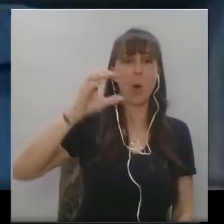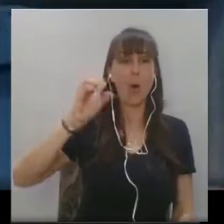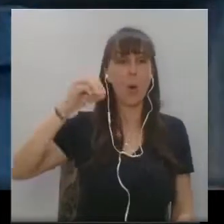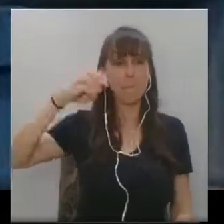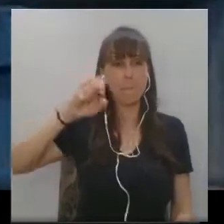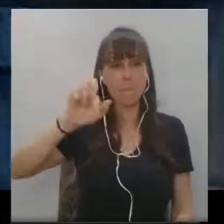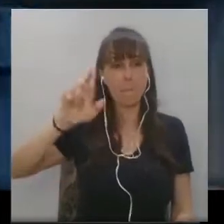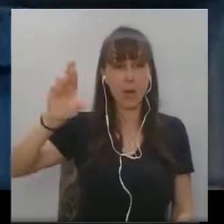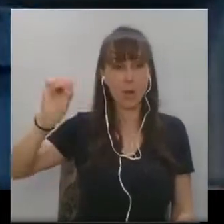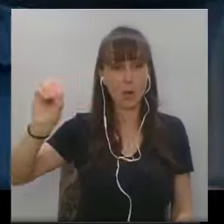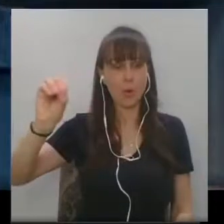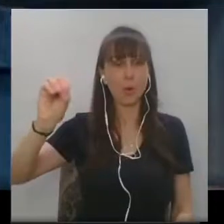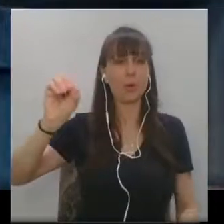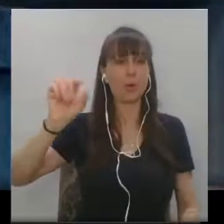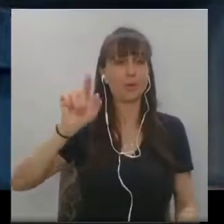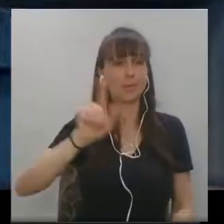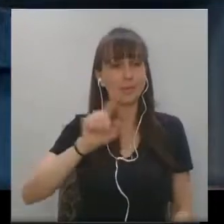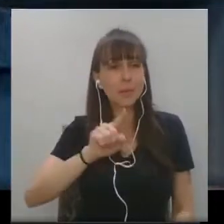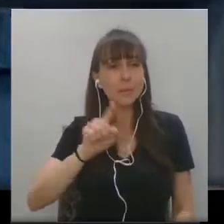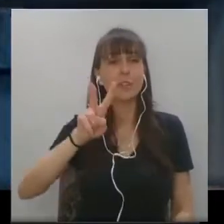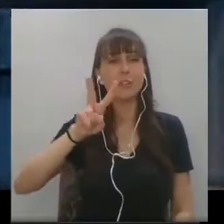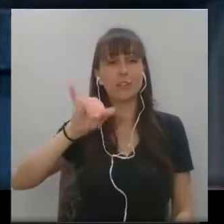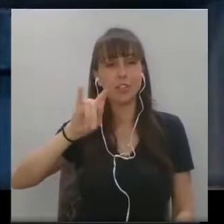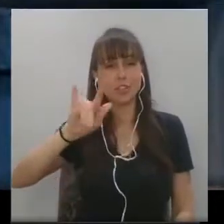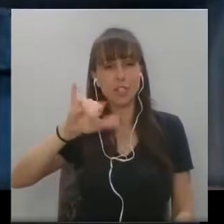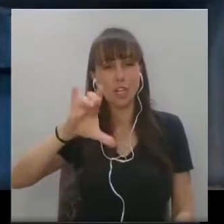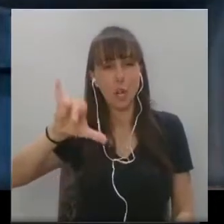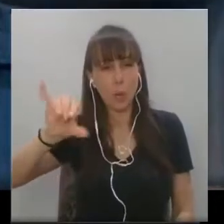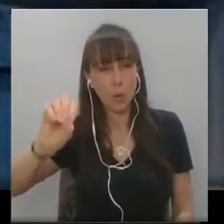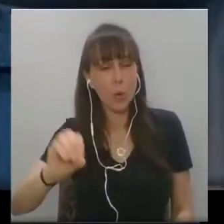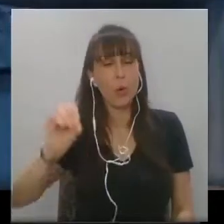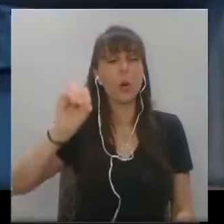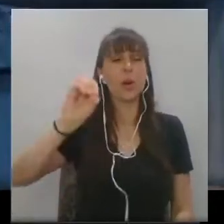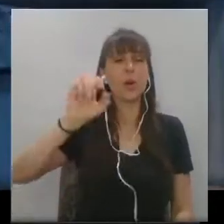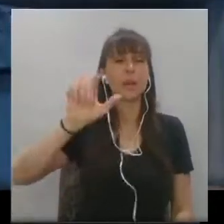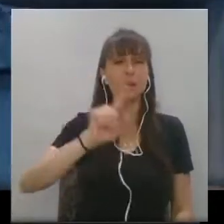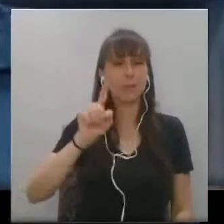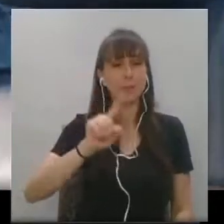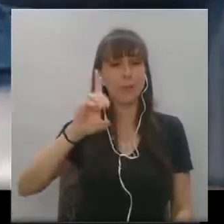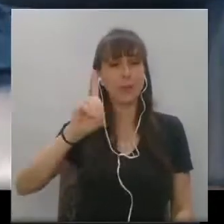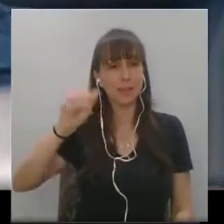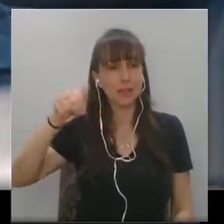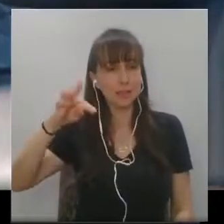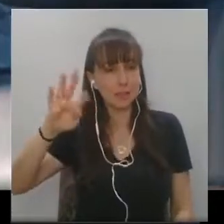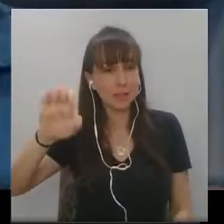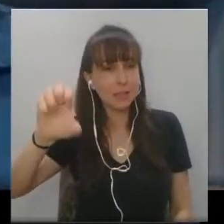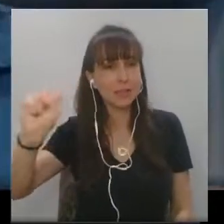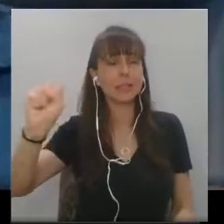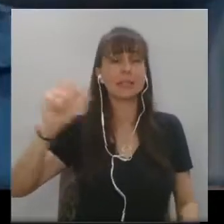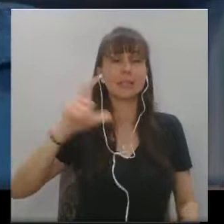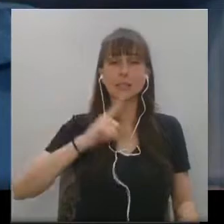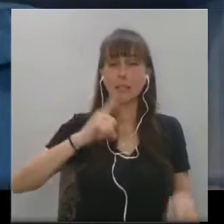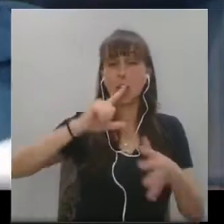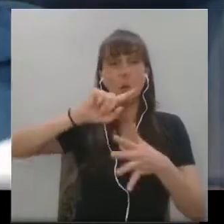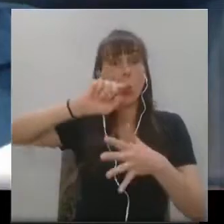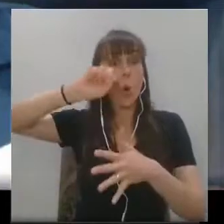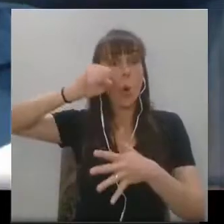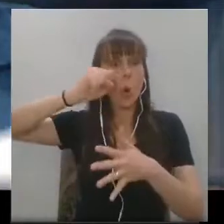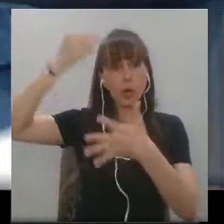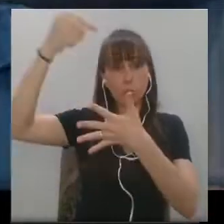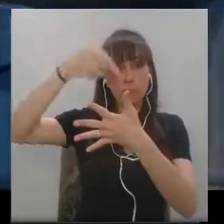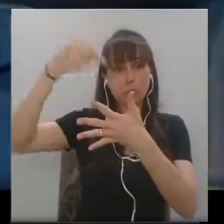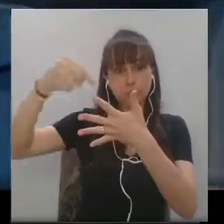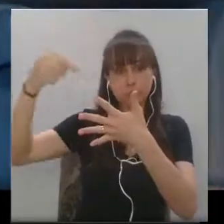Dante, Camões, Cervantes, Shakespeare, Goethe e Dostoiévski, né? São esses, oito autores aí que